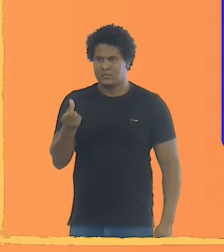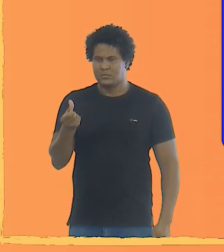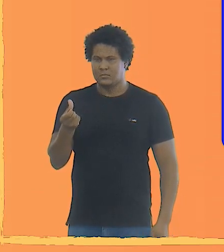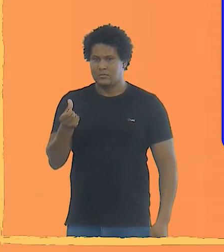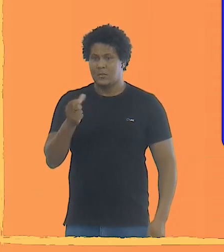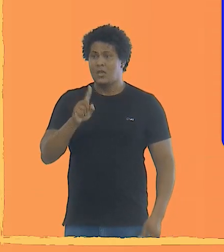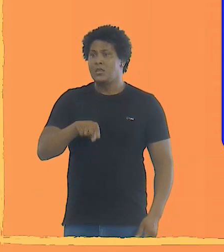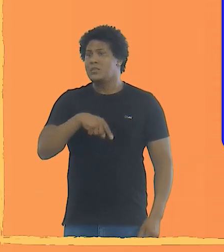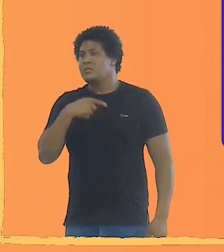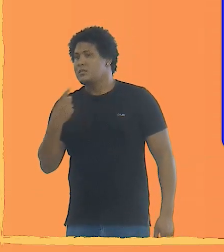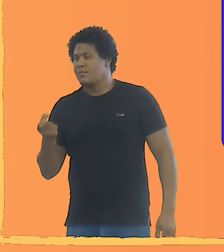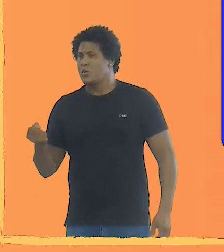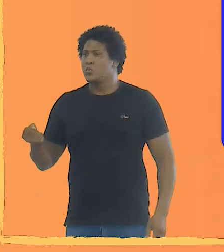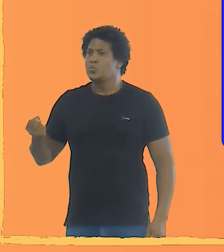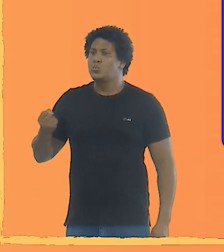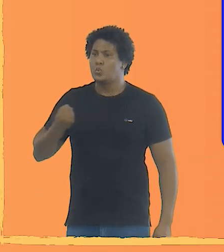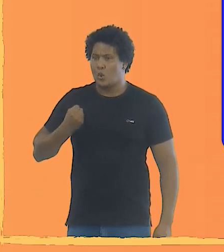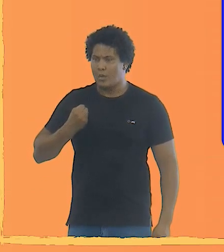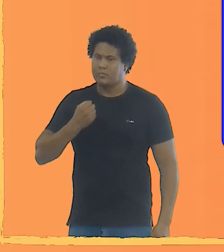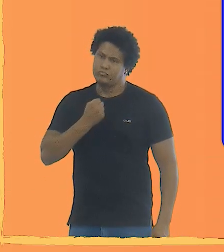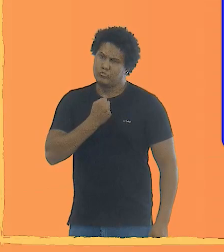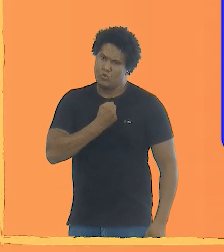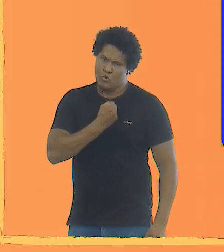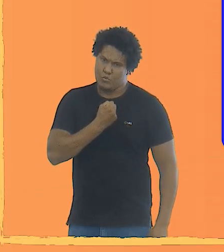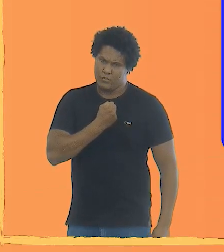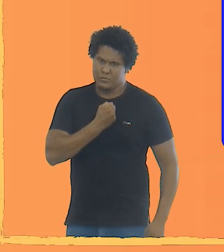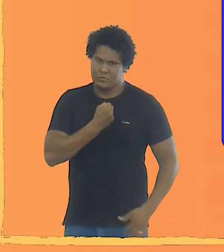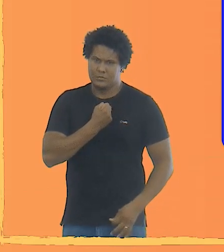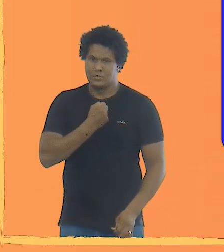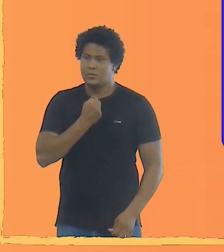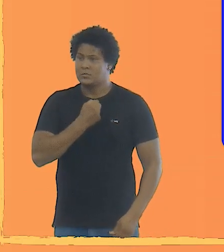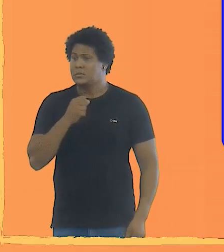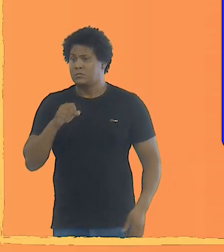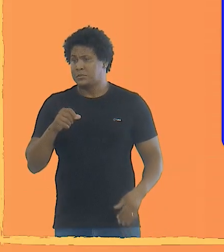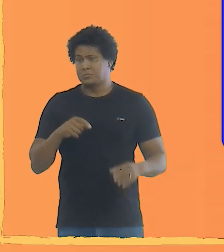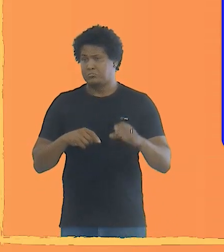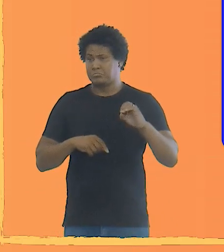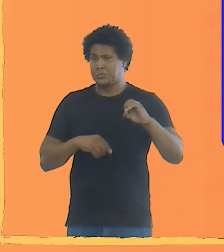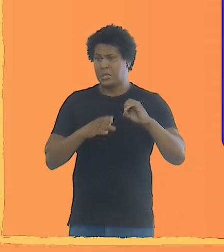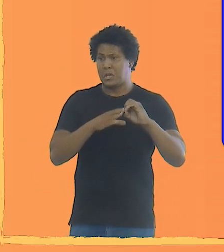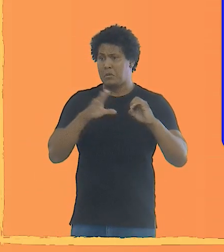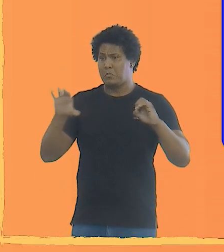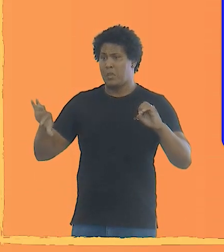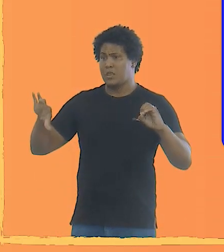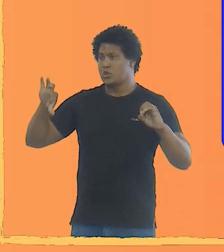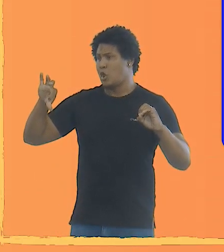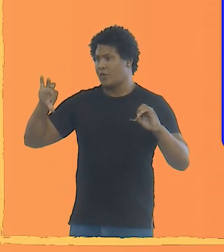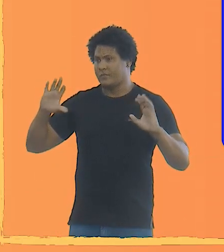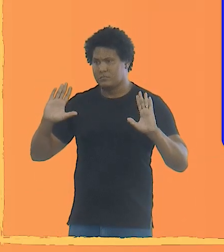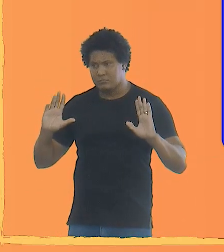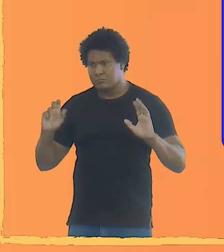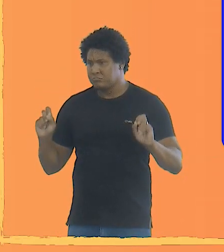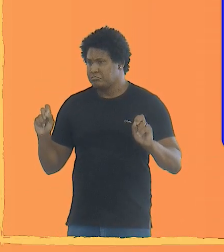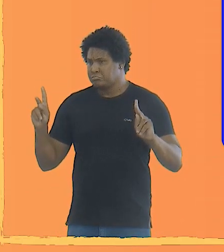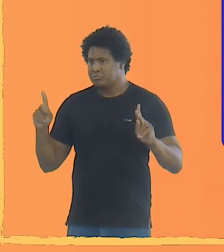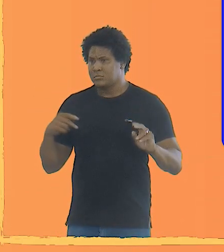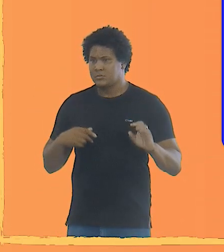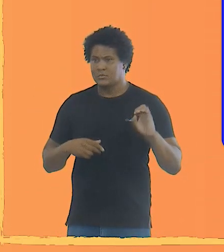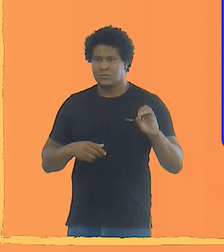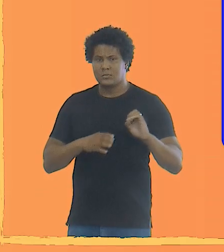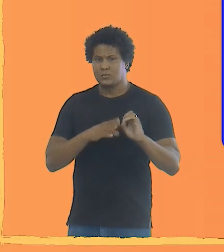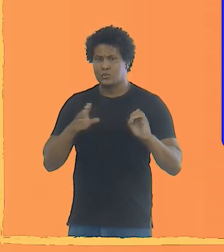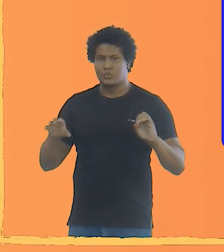um dígito. Dígito pode variar de 0 a 9. São 10 possibilidades. Então, ó, 10 possibilidades para o